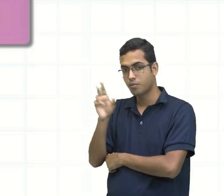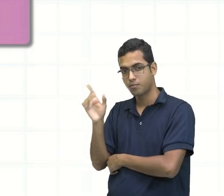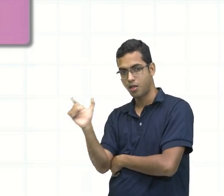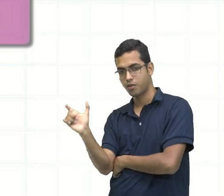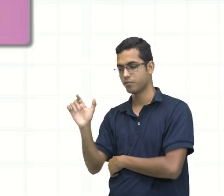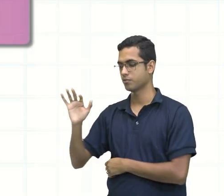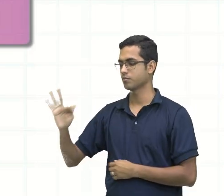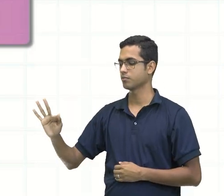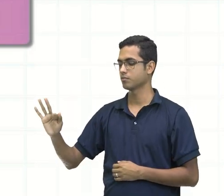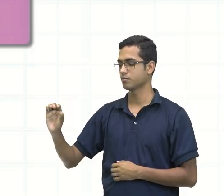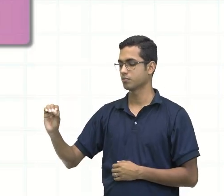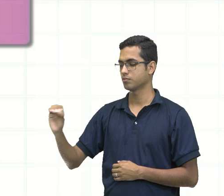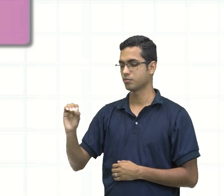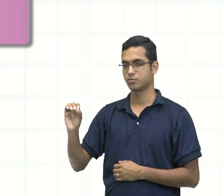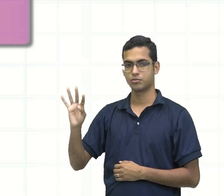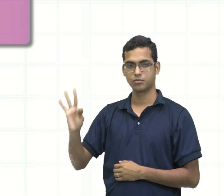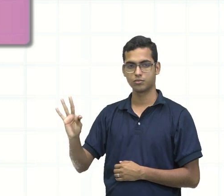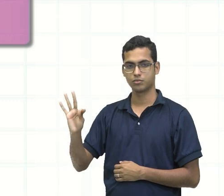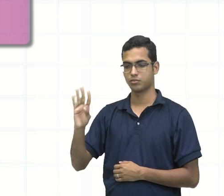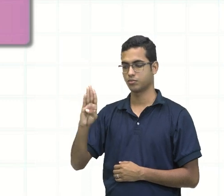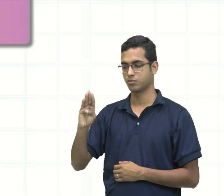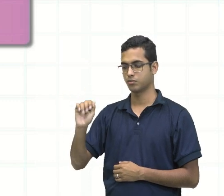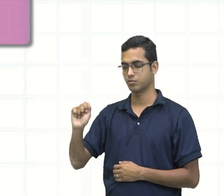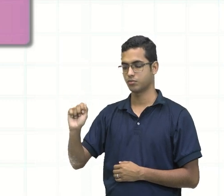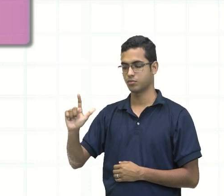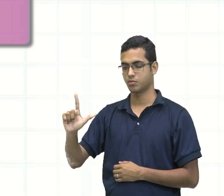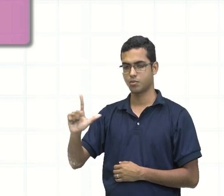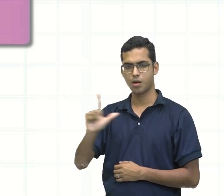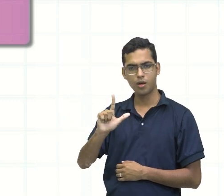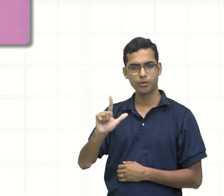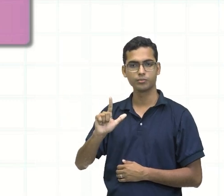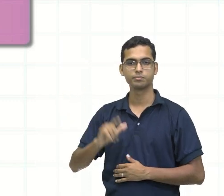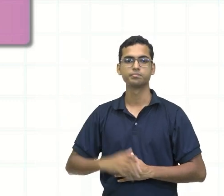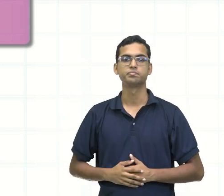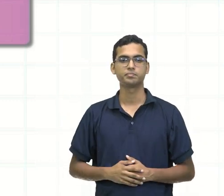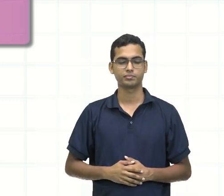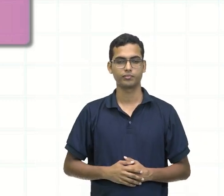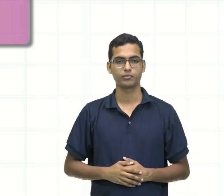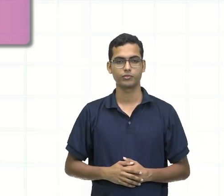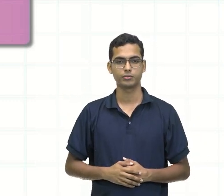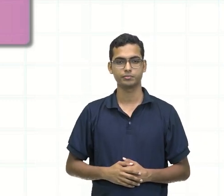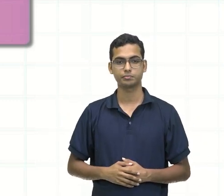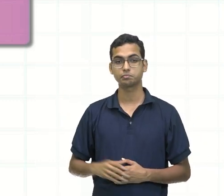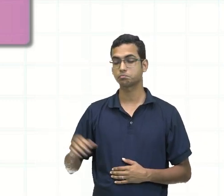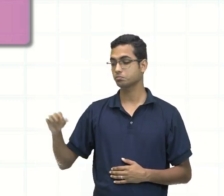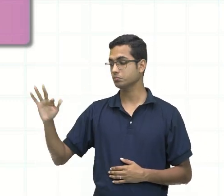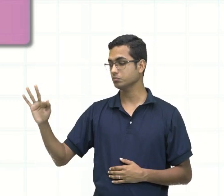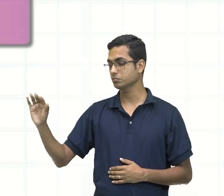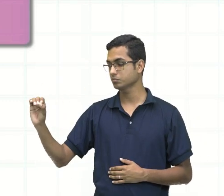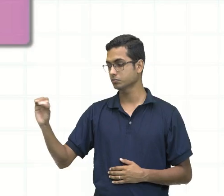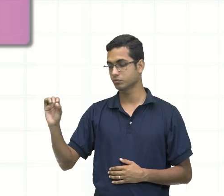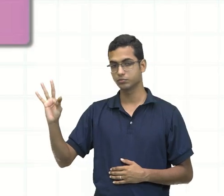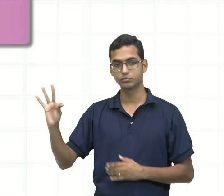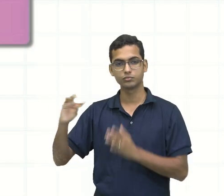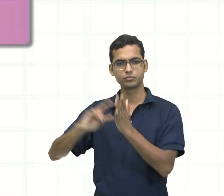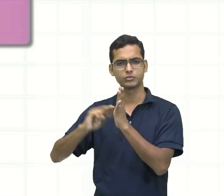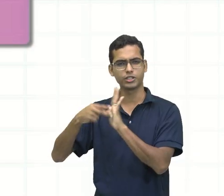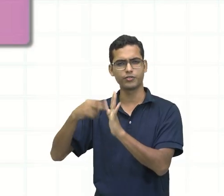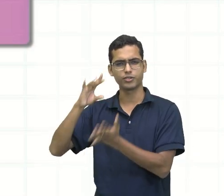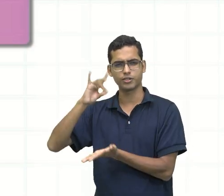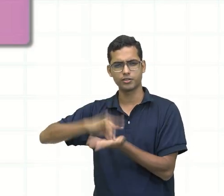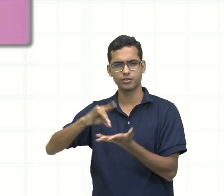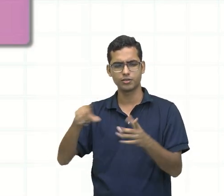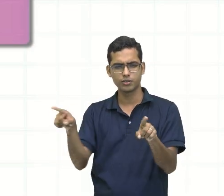Futebol. Separando essa palavra, a palavra foot é pé, certo? E a palavra aqui, ball,